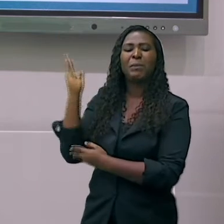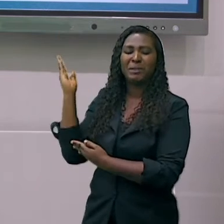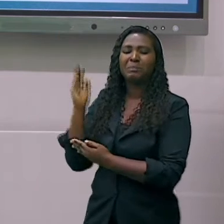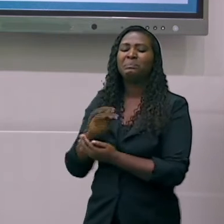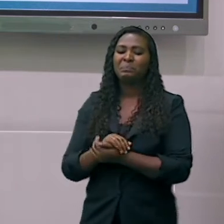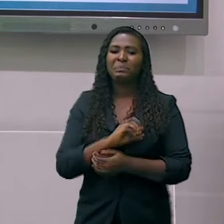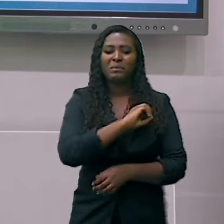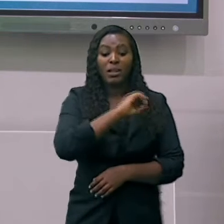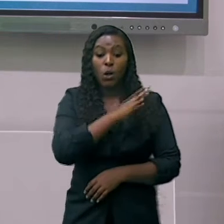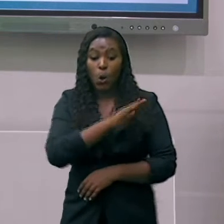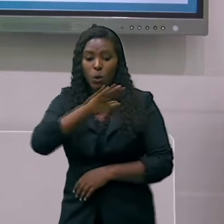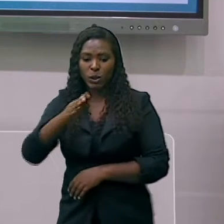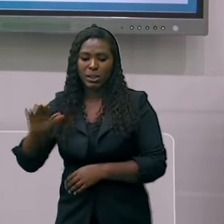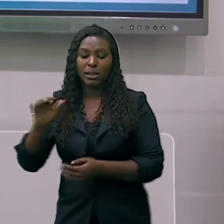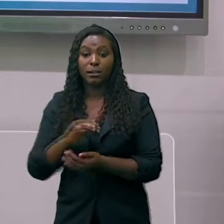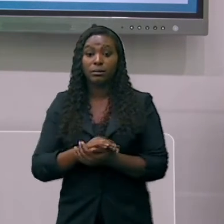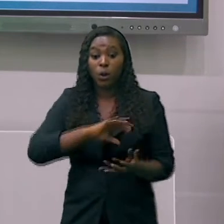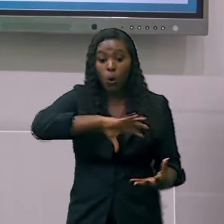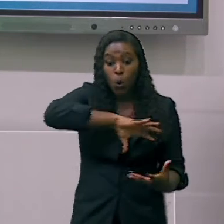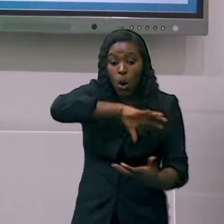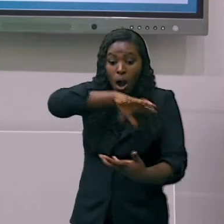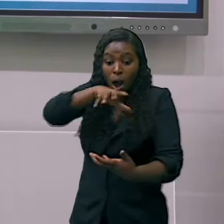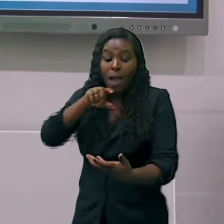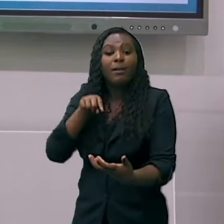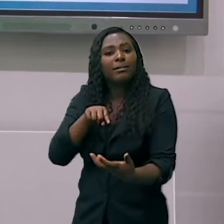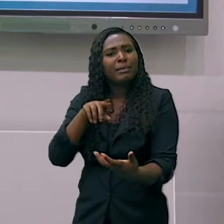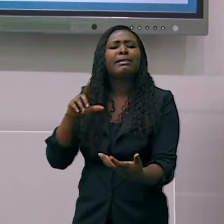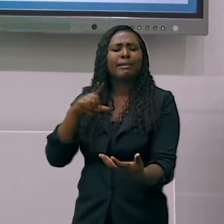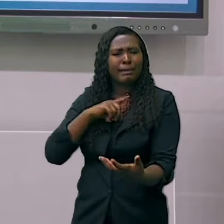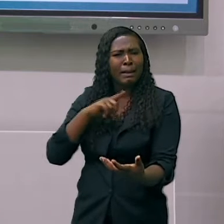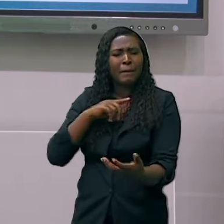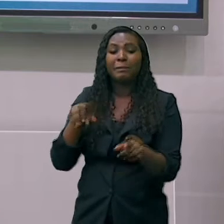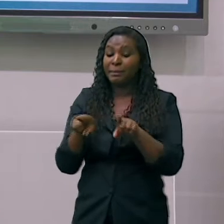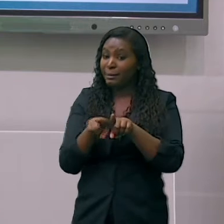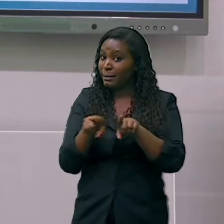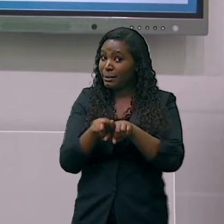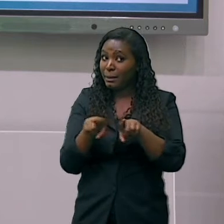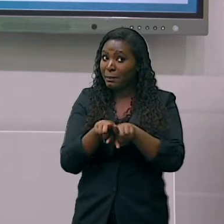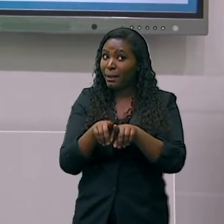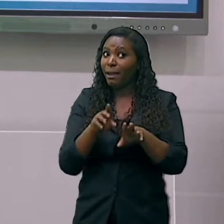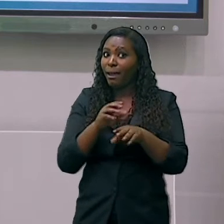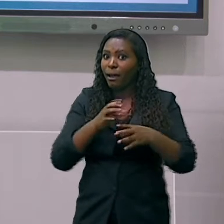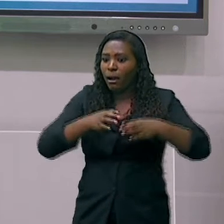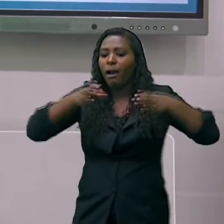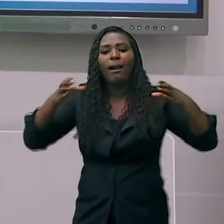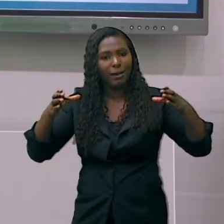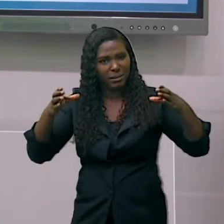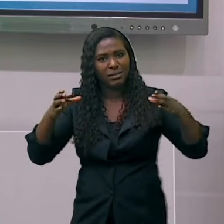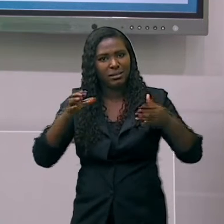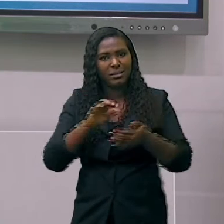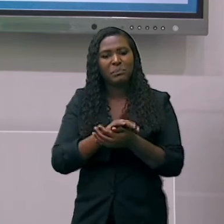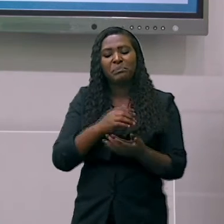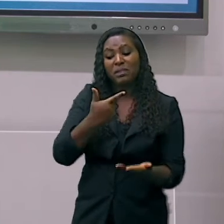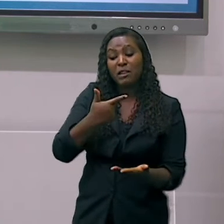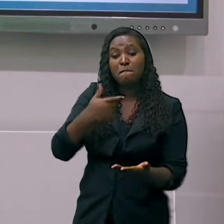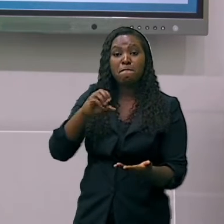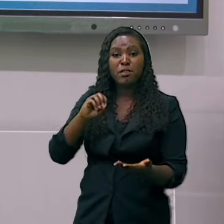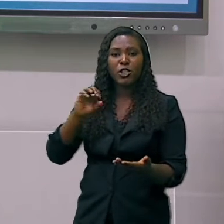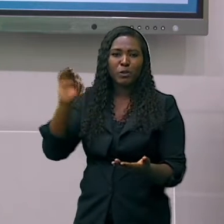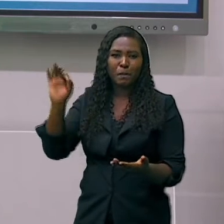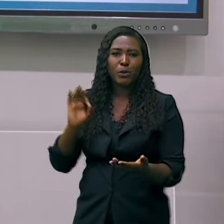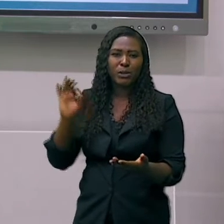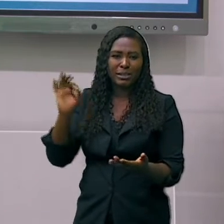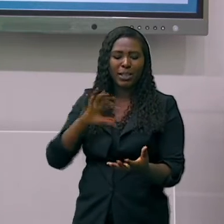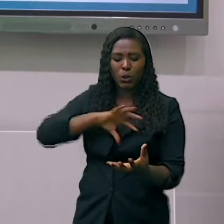da superfície da Terra, sendo fundamental no desenvolvimento de atividades